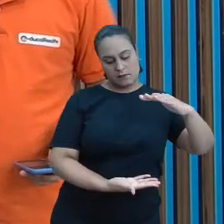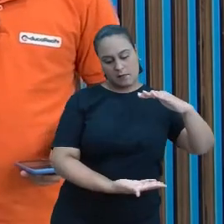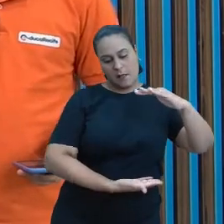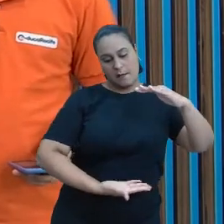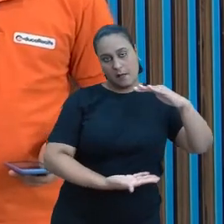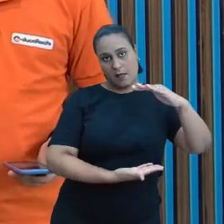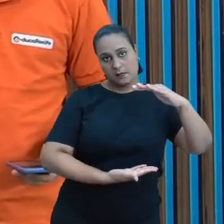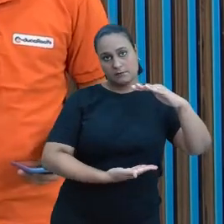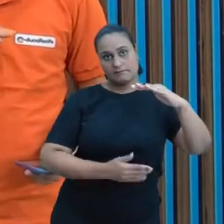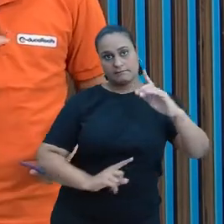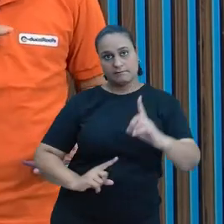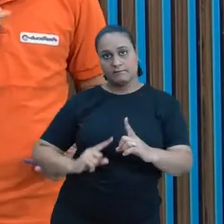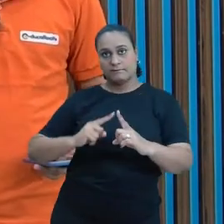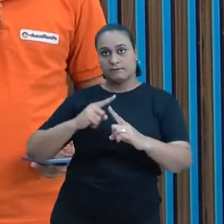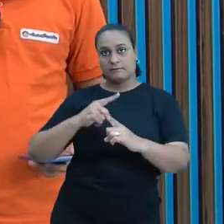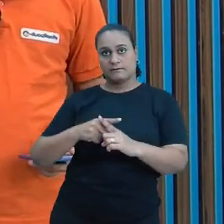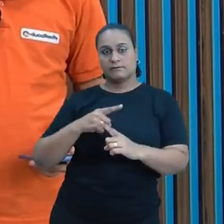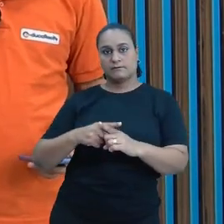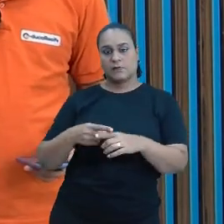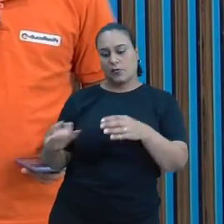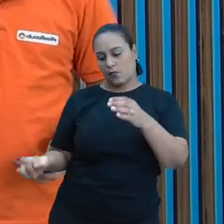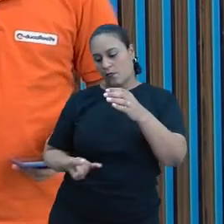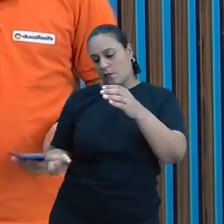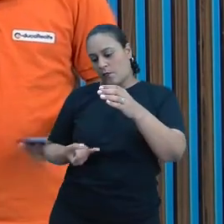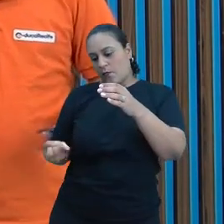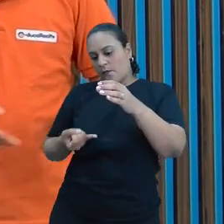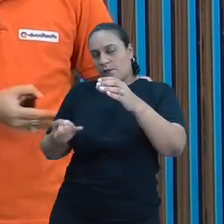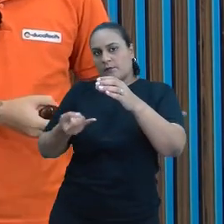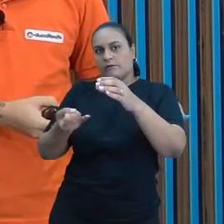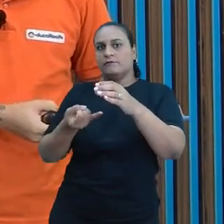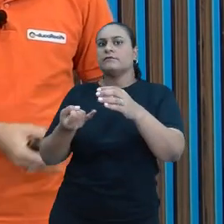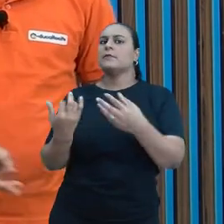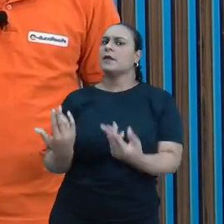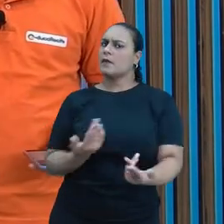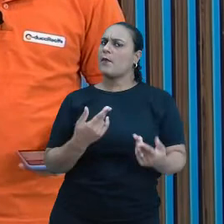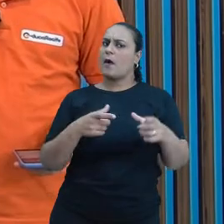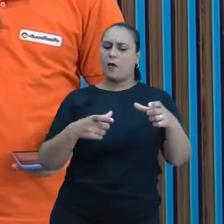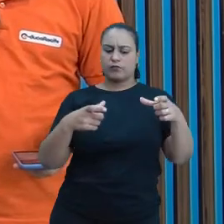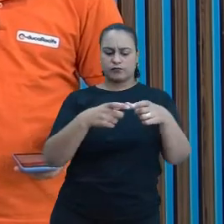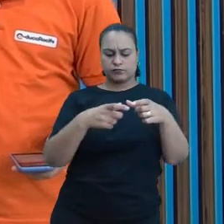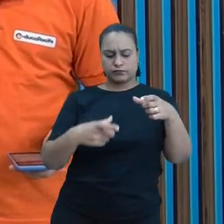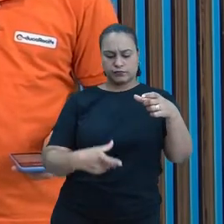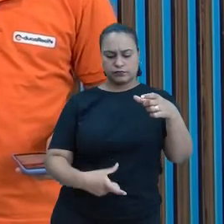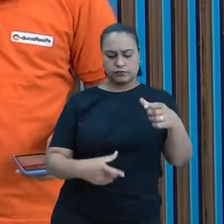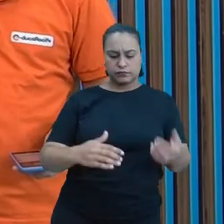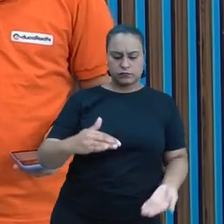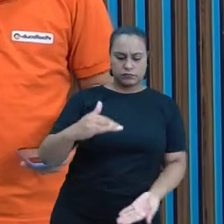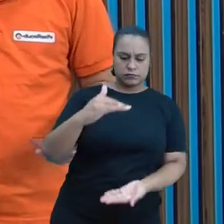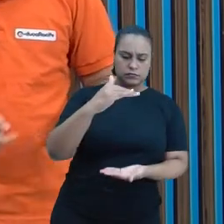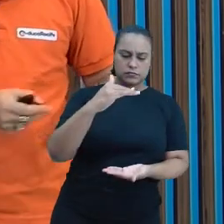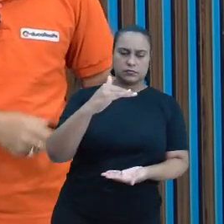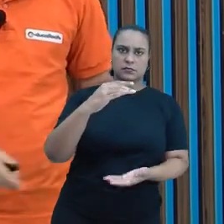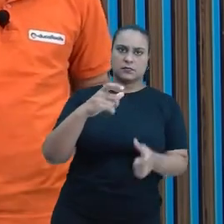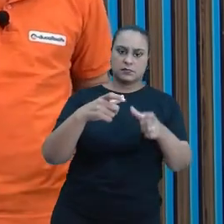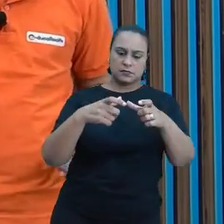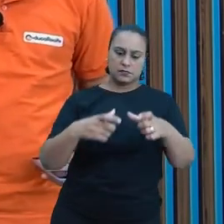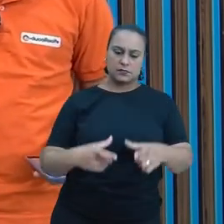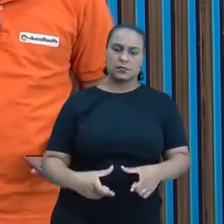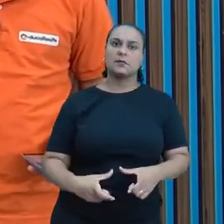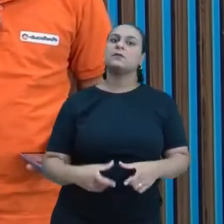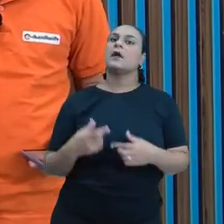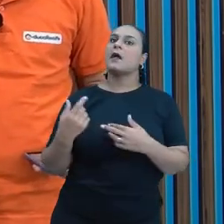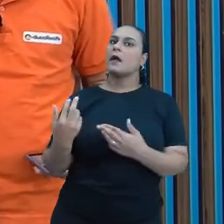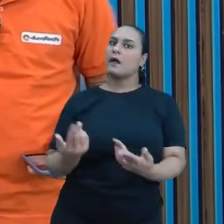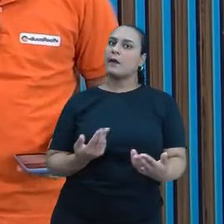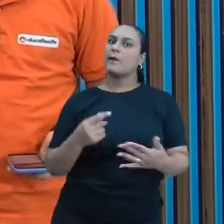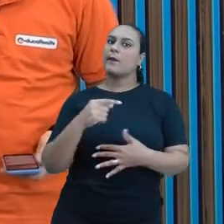base multiplicado pelo número de fatias. Como eu disse, da mesma forma com o cilindro, esse número de fatias vai coincidir com o